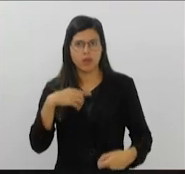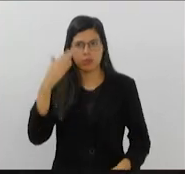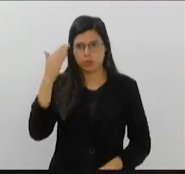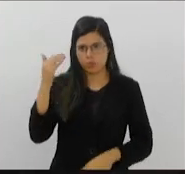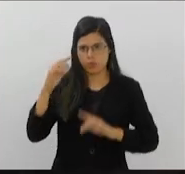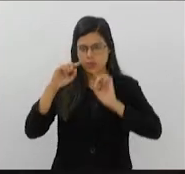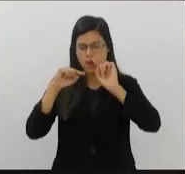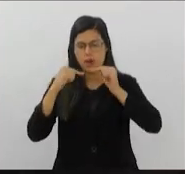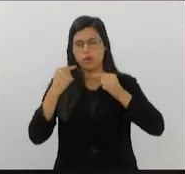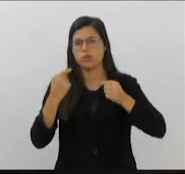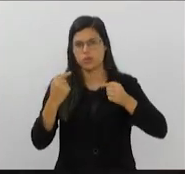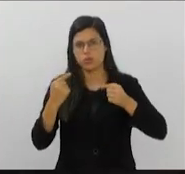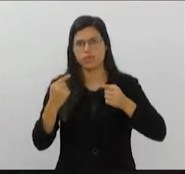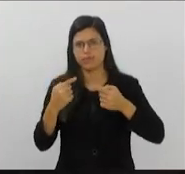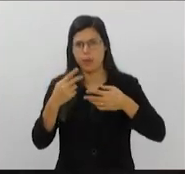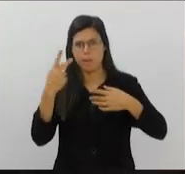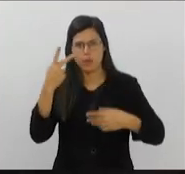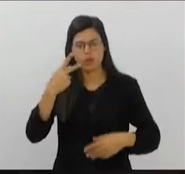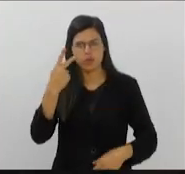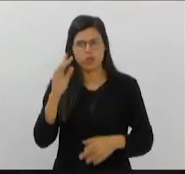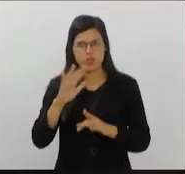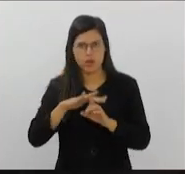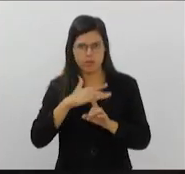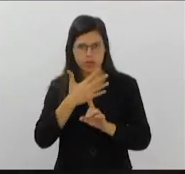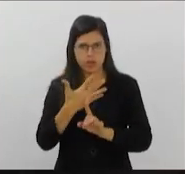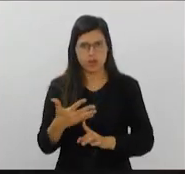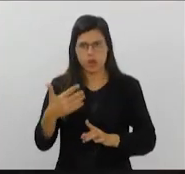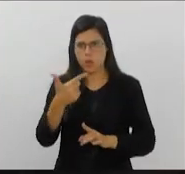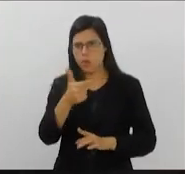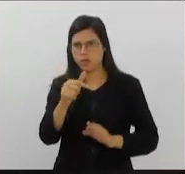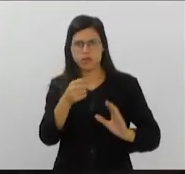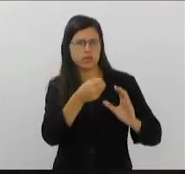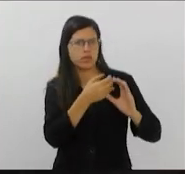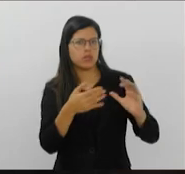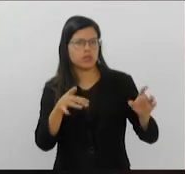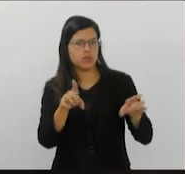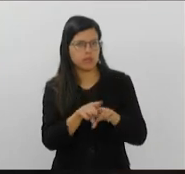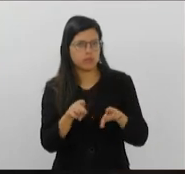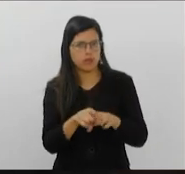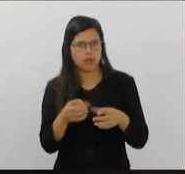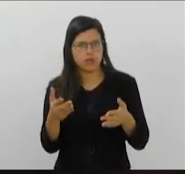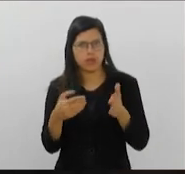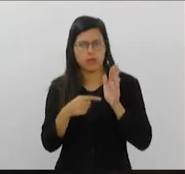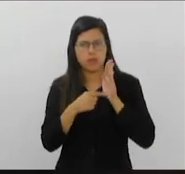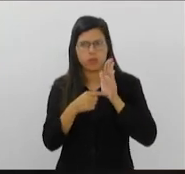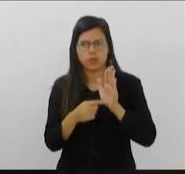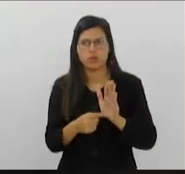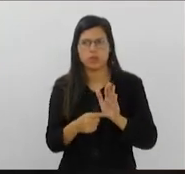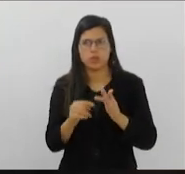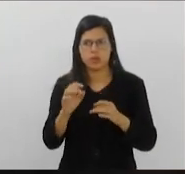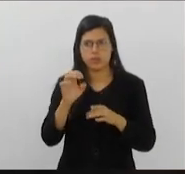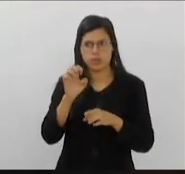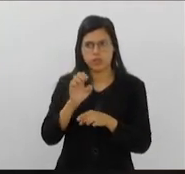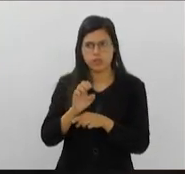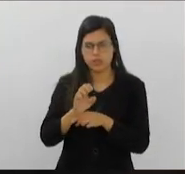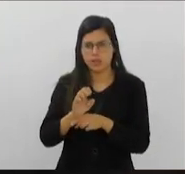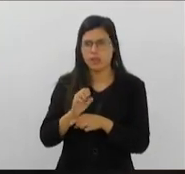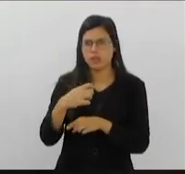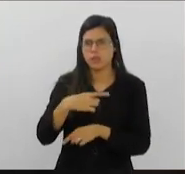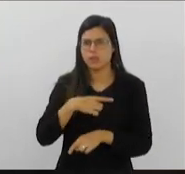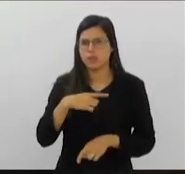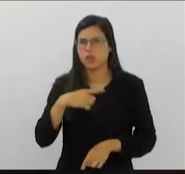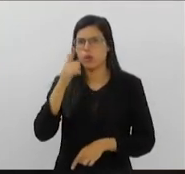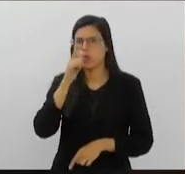nossa política ambiental. E outro aspecto também que eu queria destacar é que o nosso Estado ele tem, né,